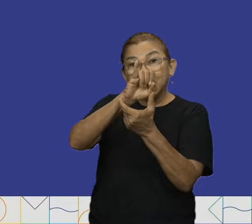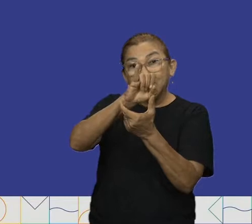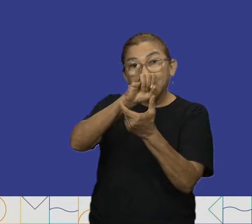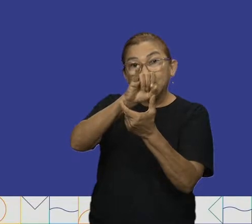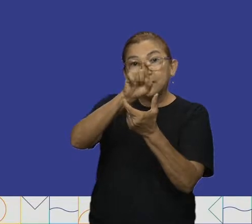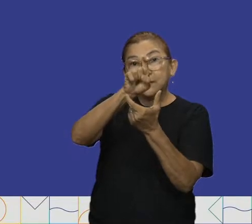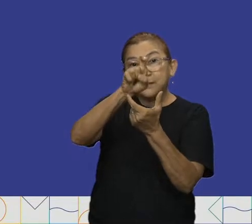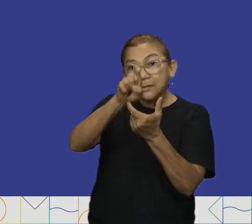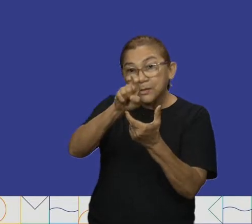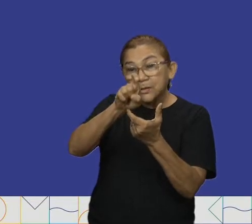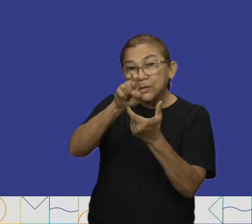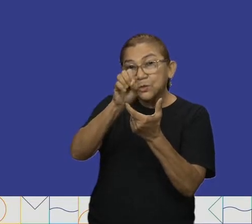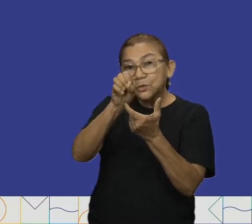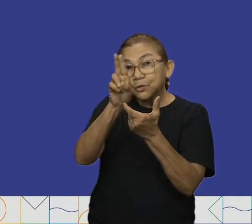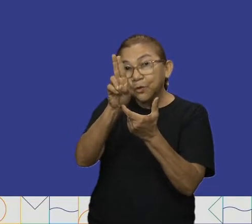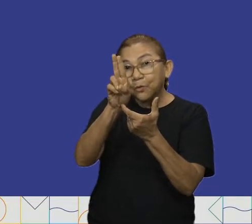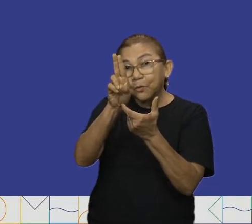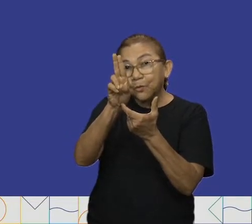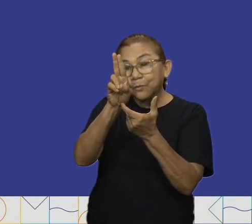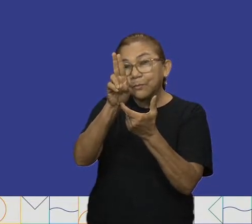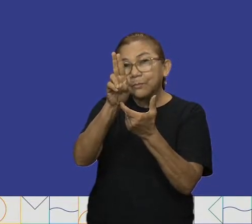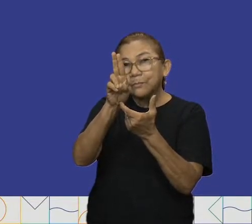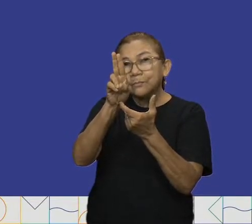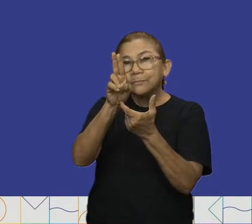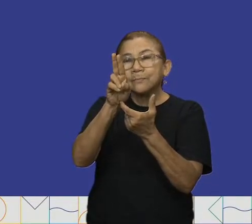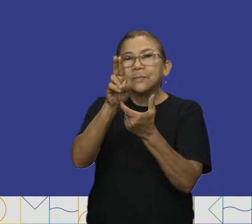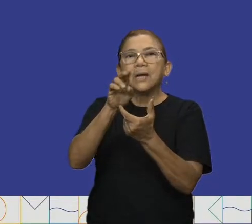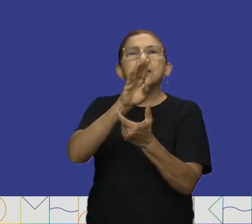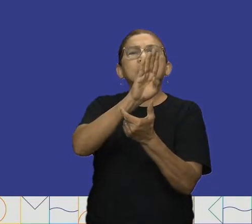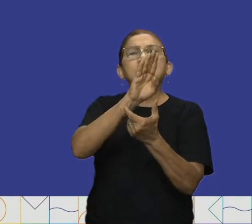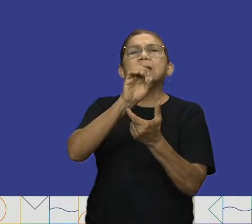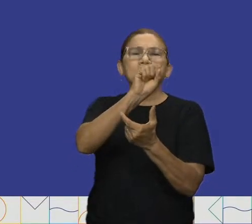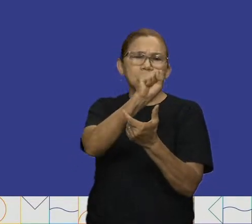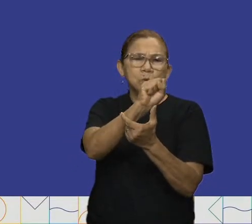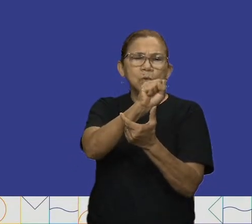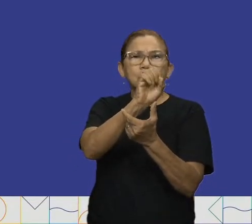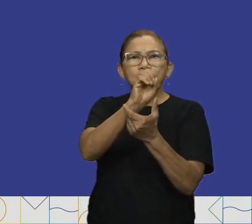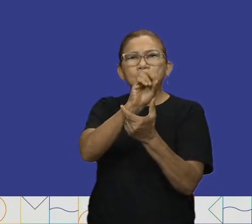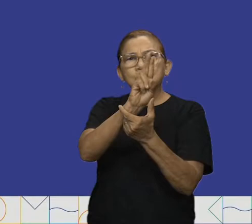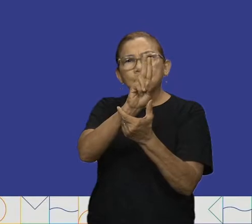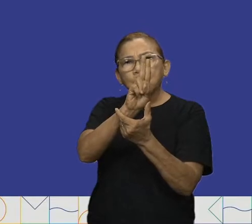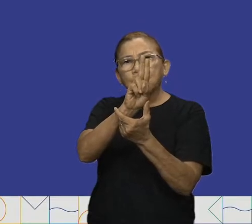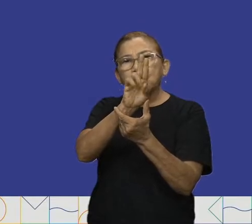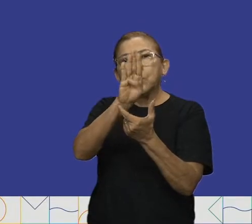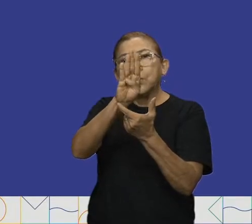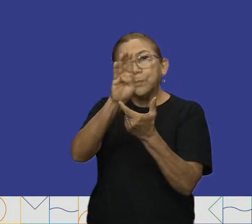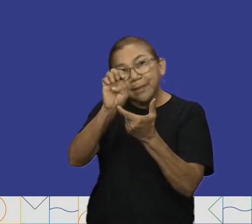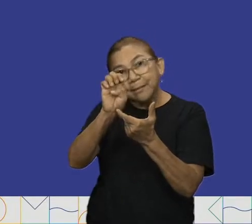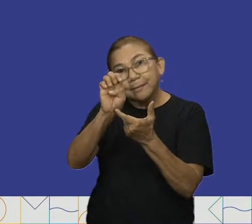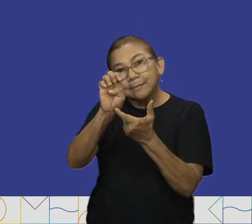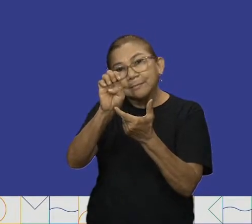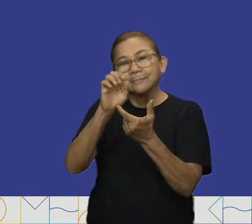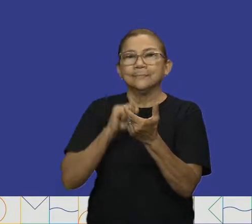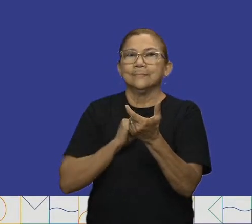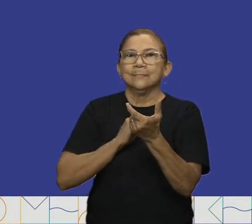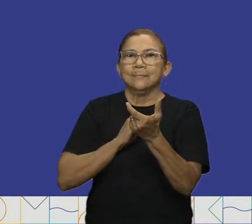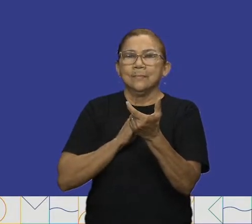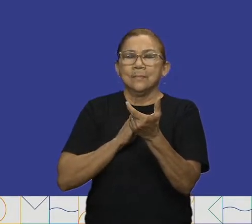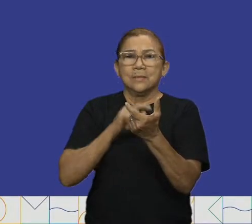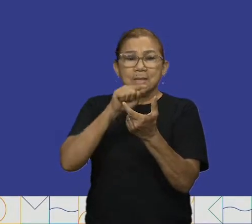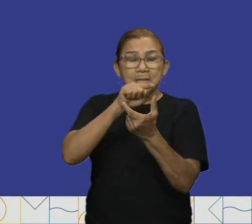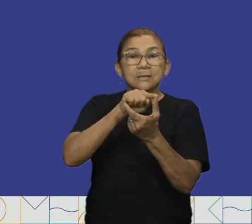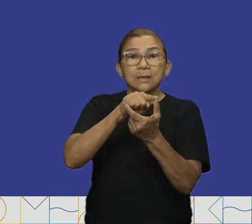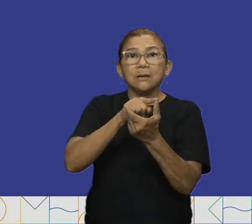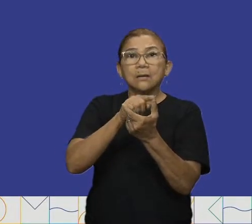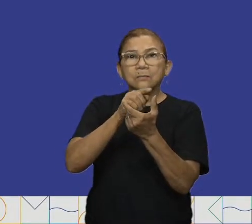show, marquei aí o O e o U. Soube, marcamos aí novamente o O e o U.